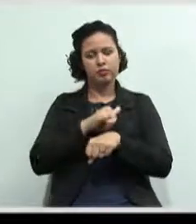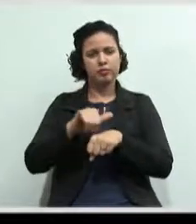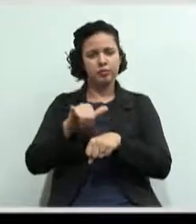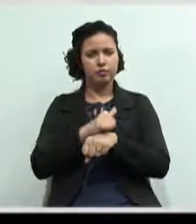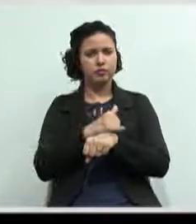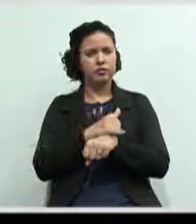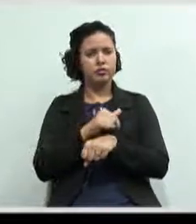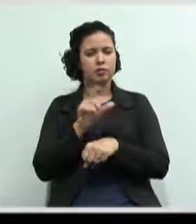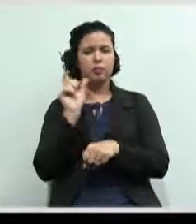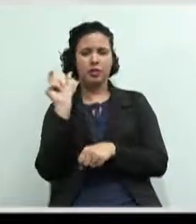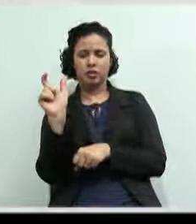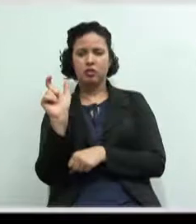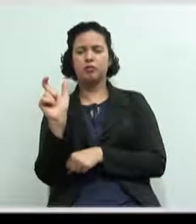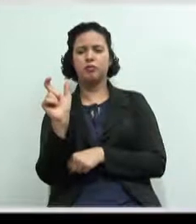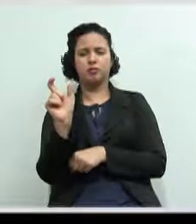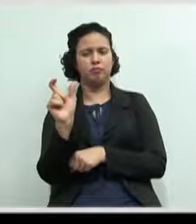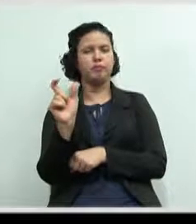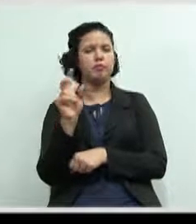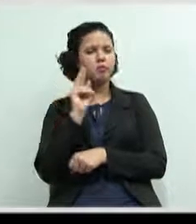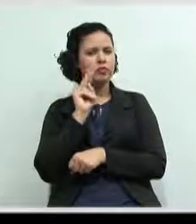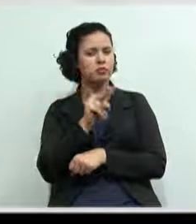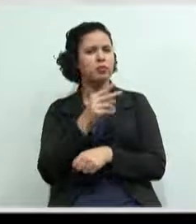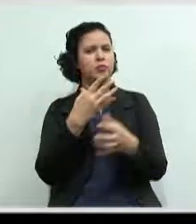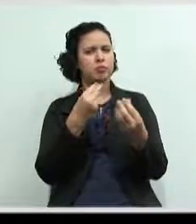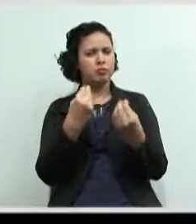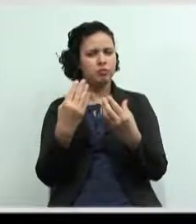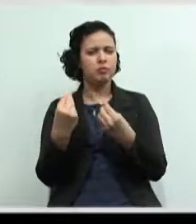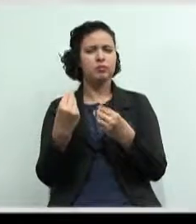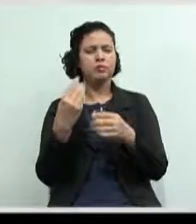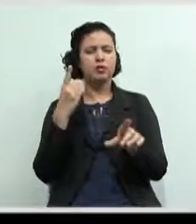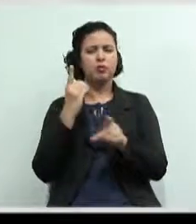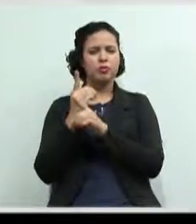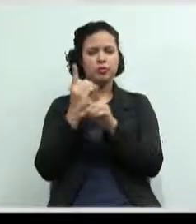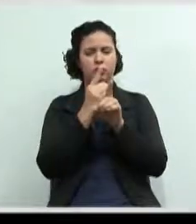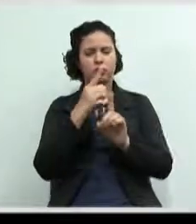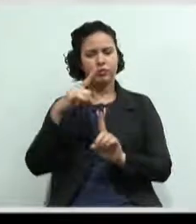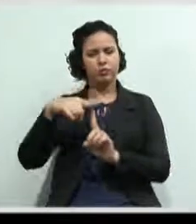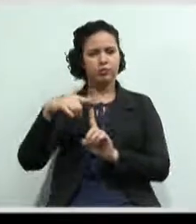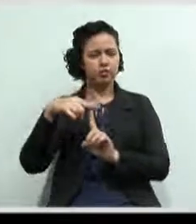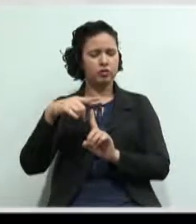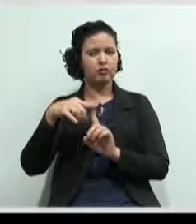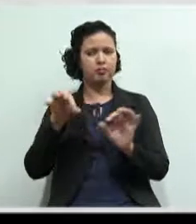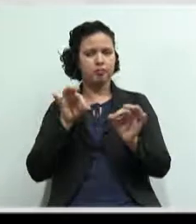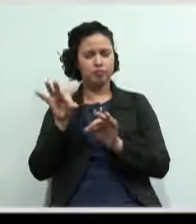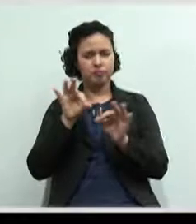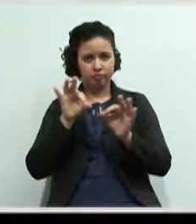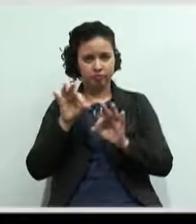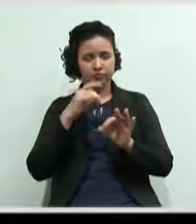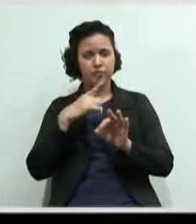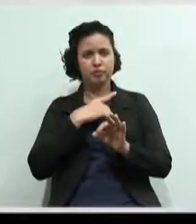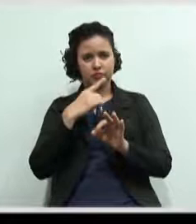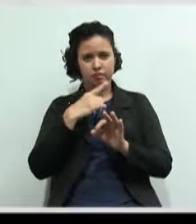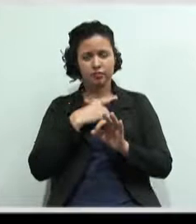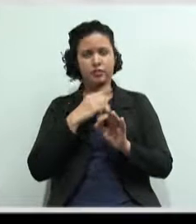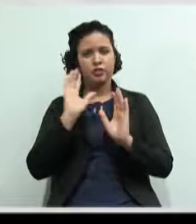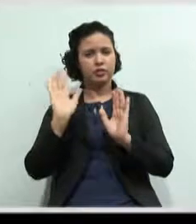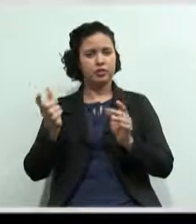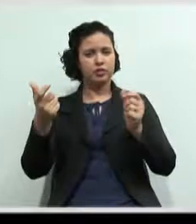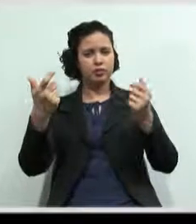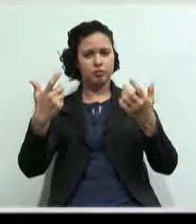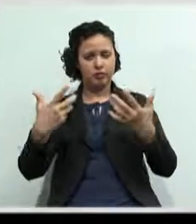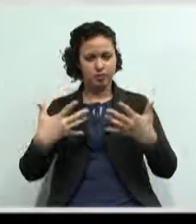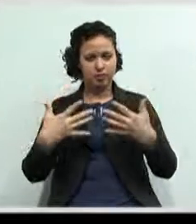essa palavra aqui muitas vezes, tá bom? Vamos identificar também os tipos de planejamento existentes, né? Nós já falamos ali na ementa,